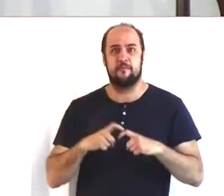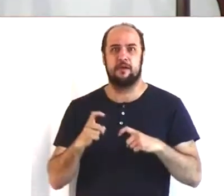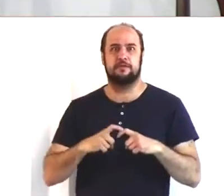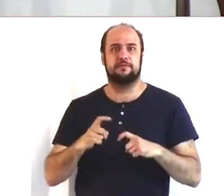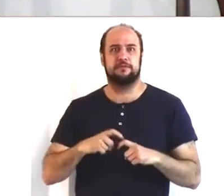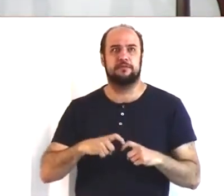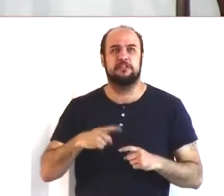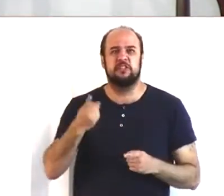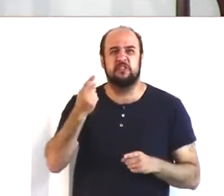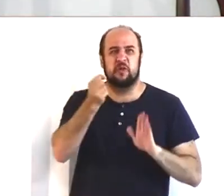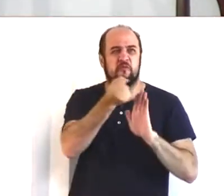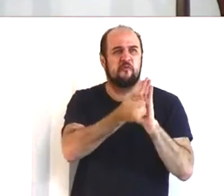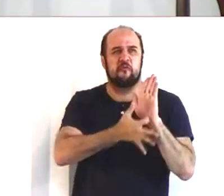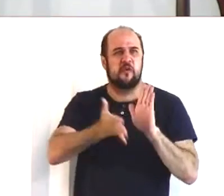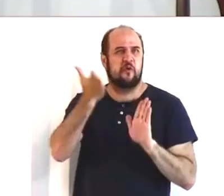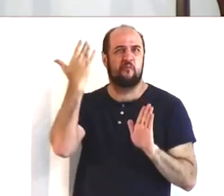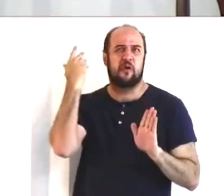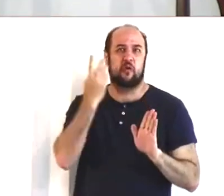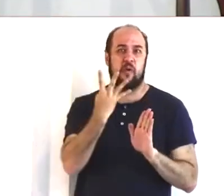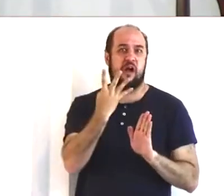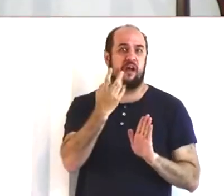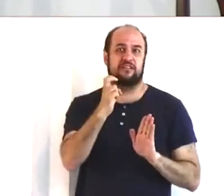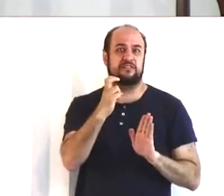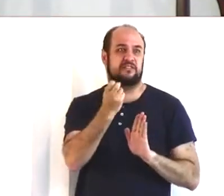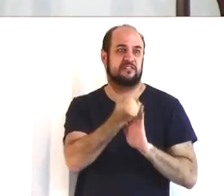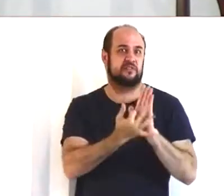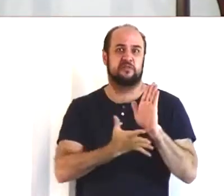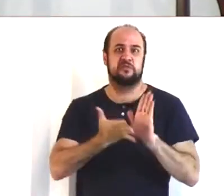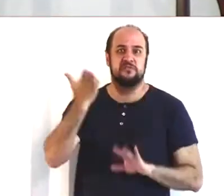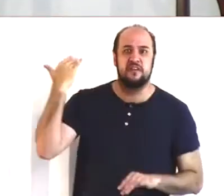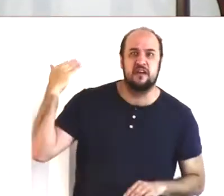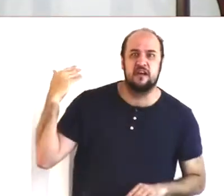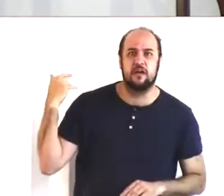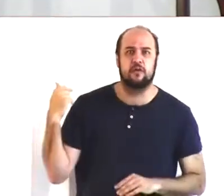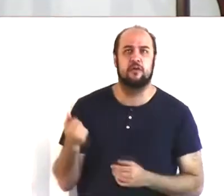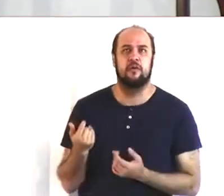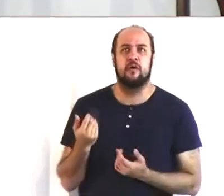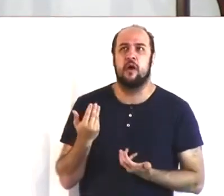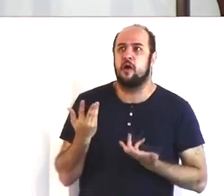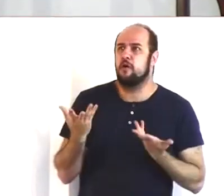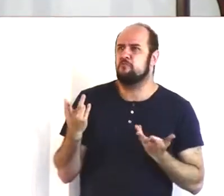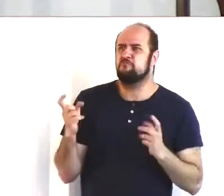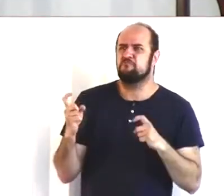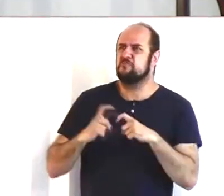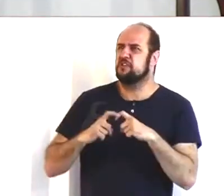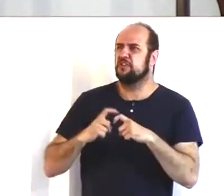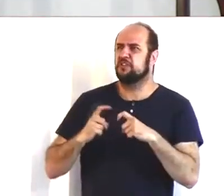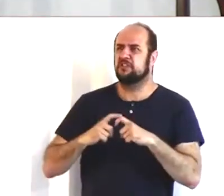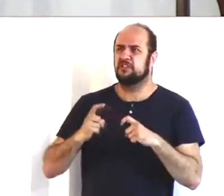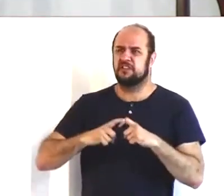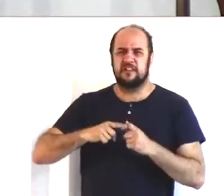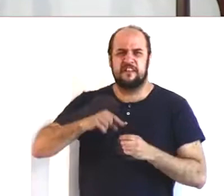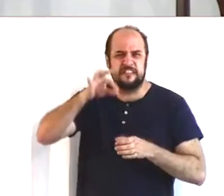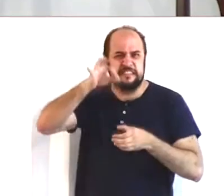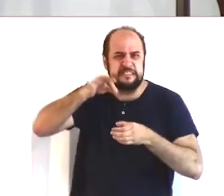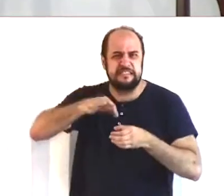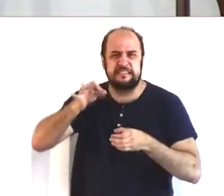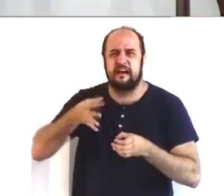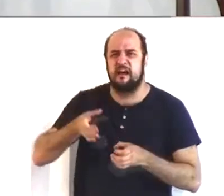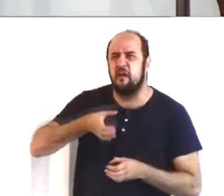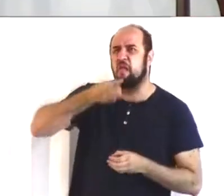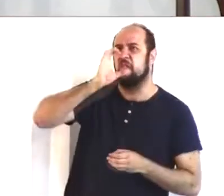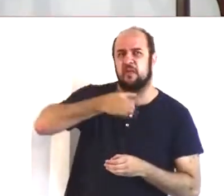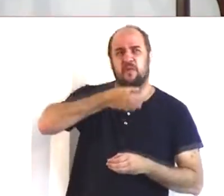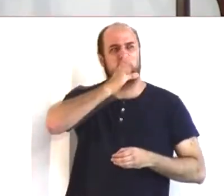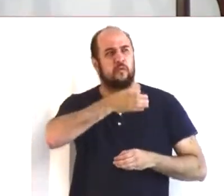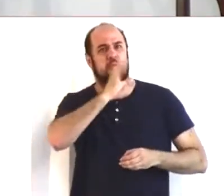dos séculos antigos, até 4 ou 5 séculos atrás, a medicina era praticamente um conjunto de chás que as pessoas tomavam. Claro